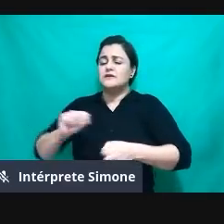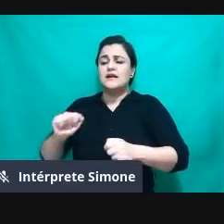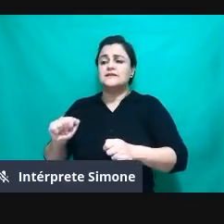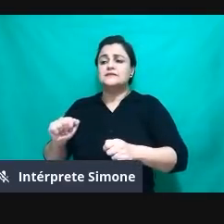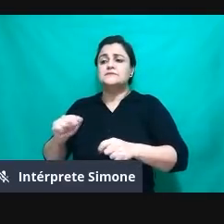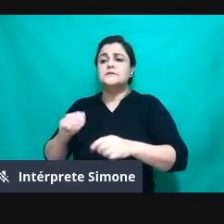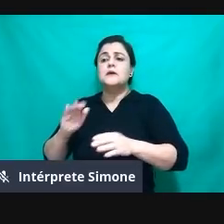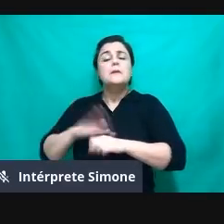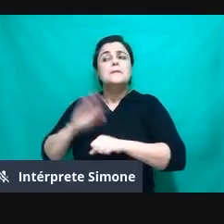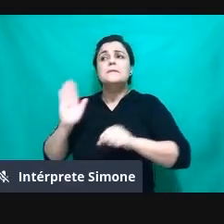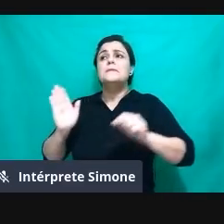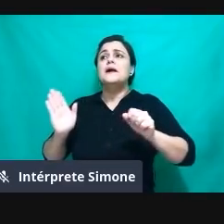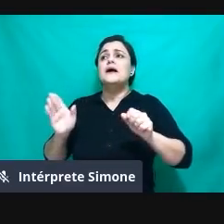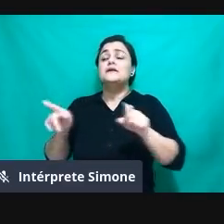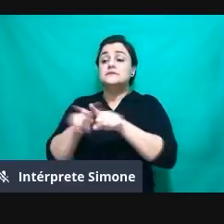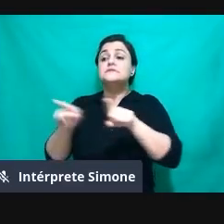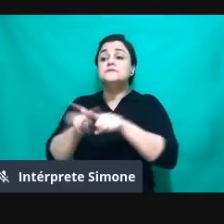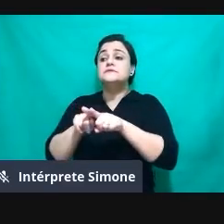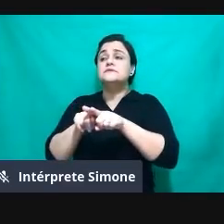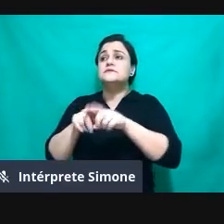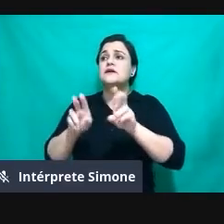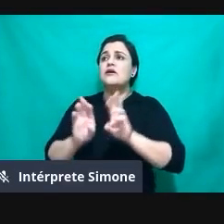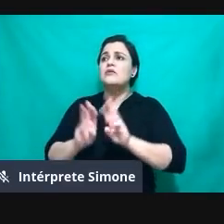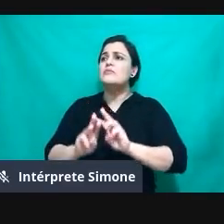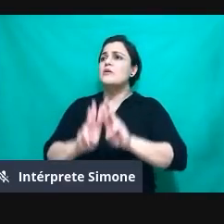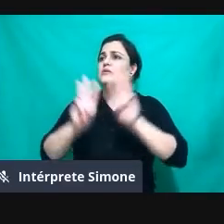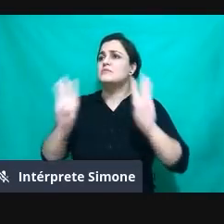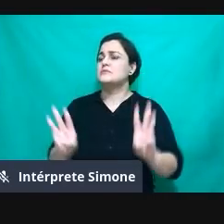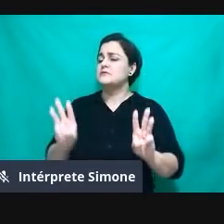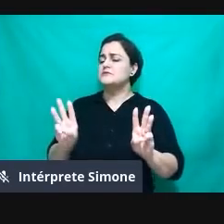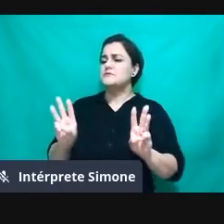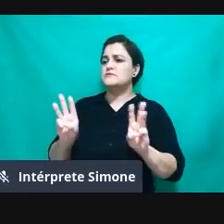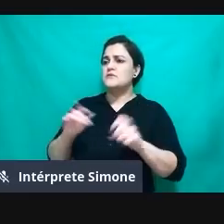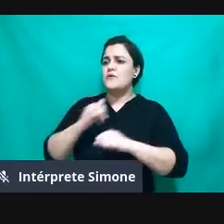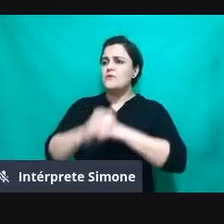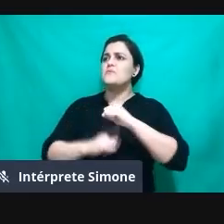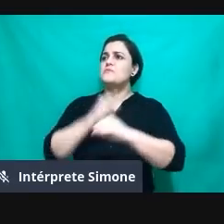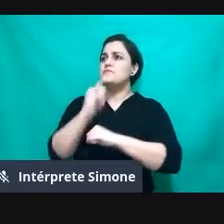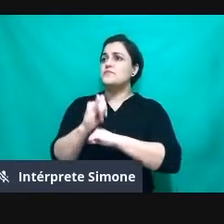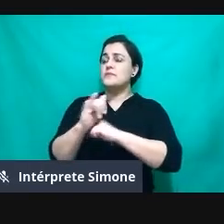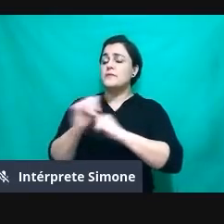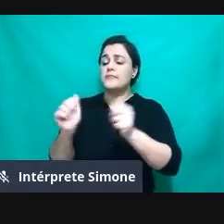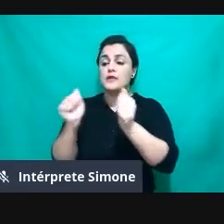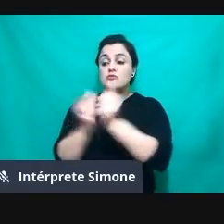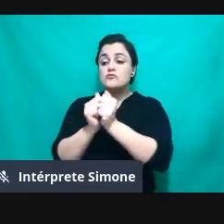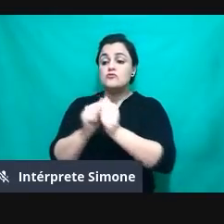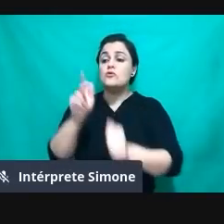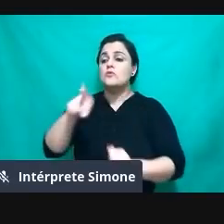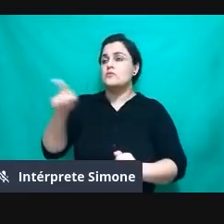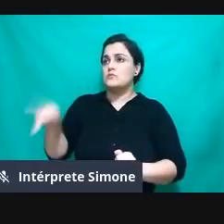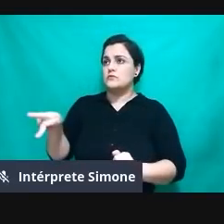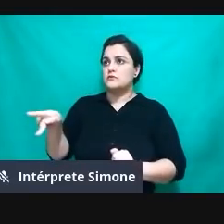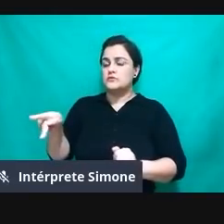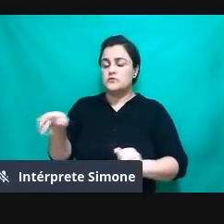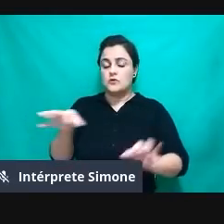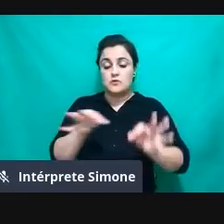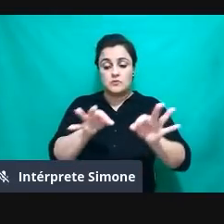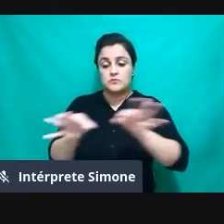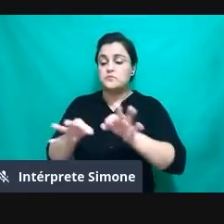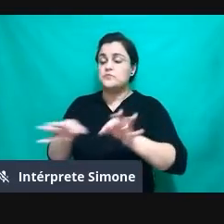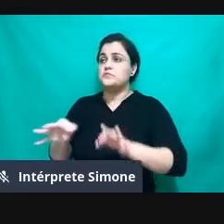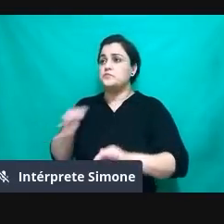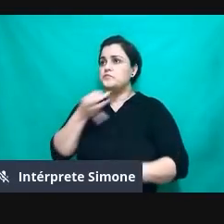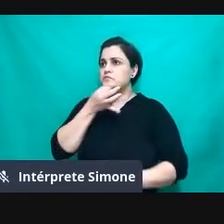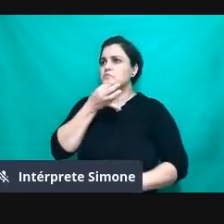olhar, falar alguma coisa. Depois nós pegamos todo este material, nós, quando eu falo os técnicos,